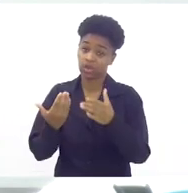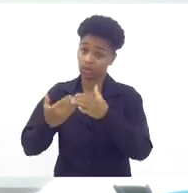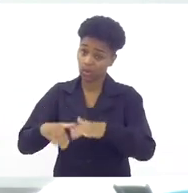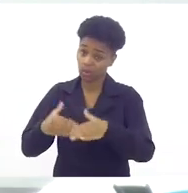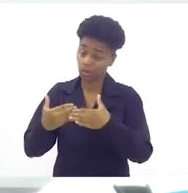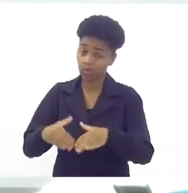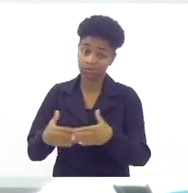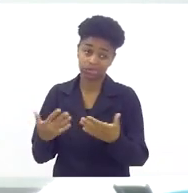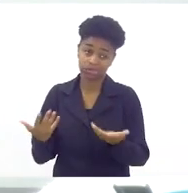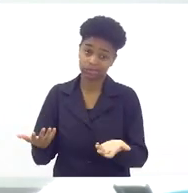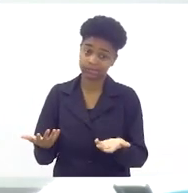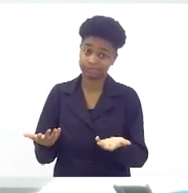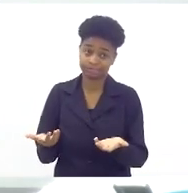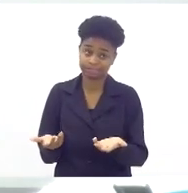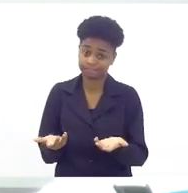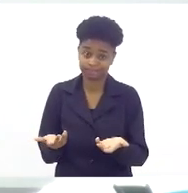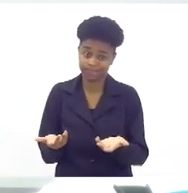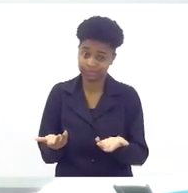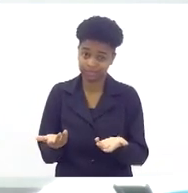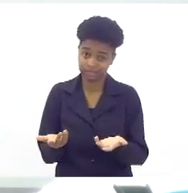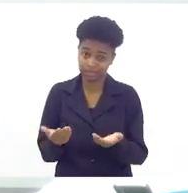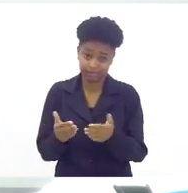ficou reservado